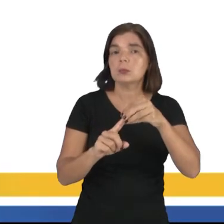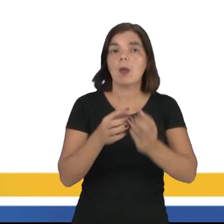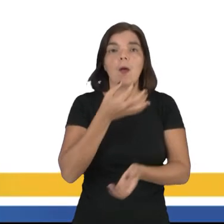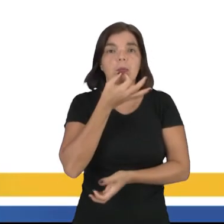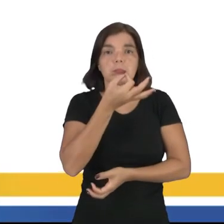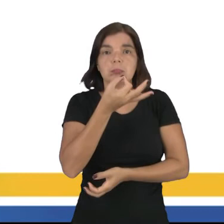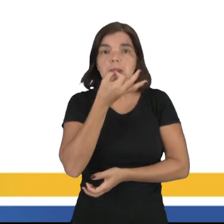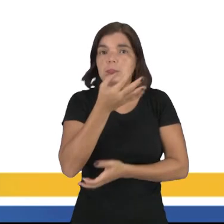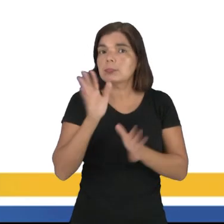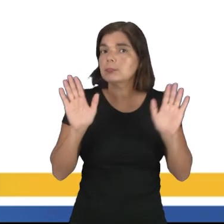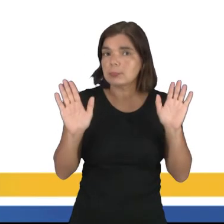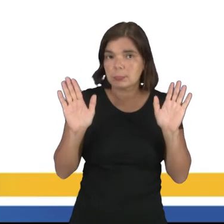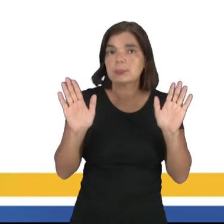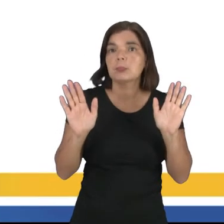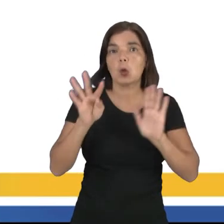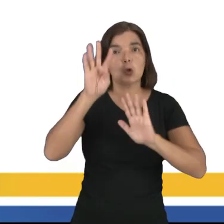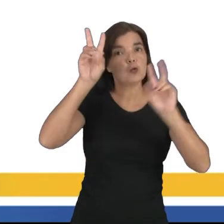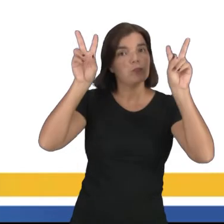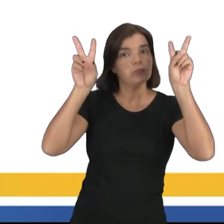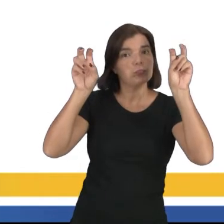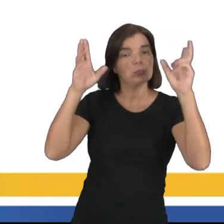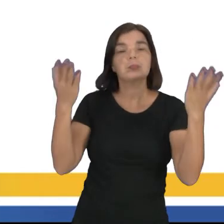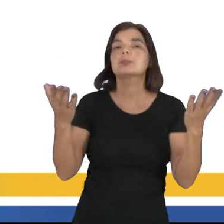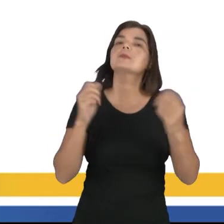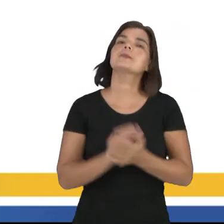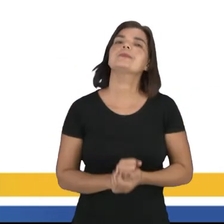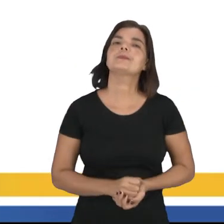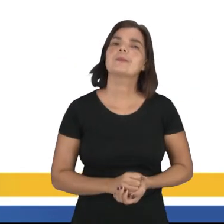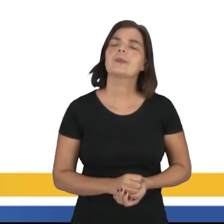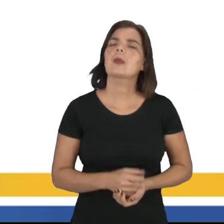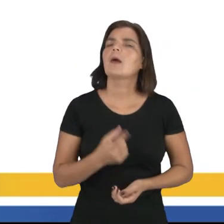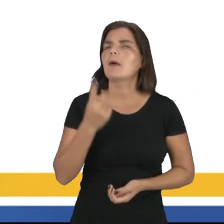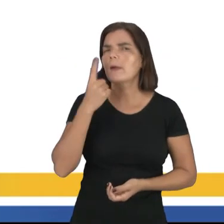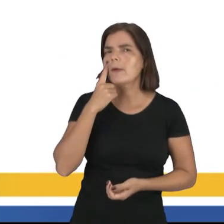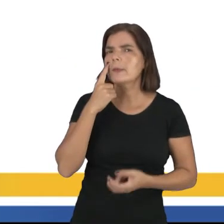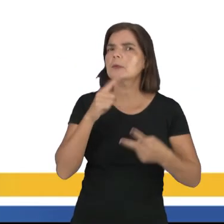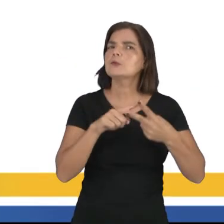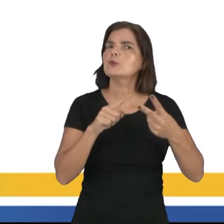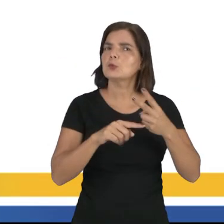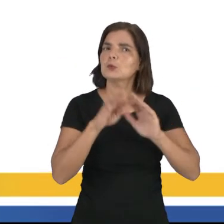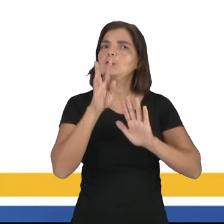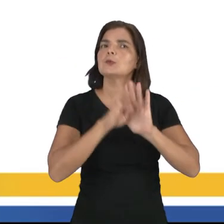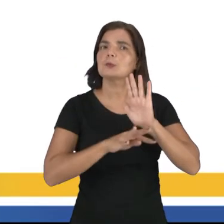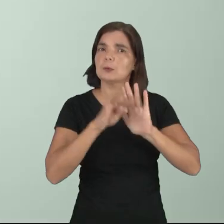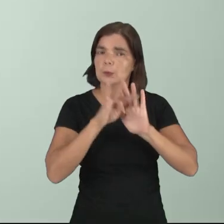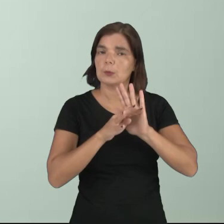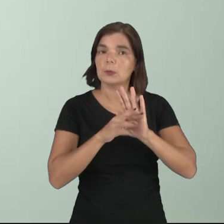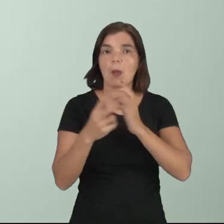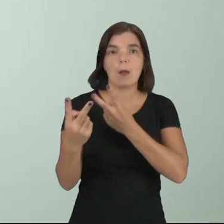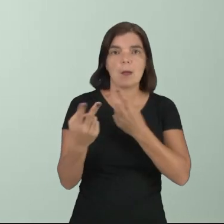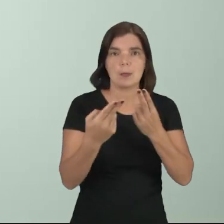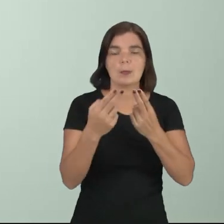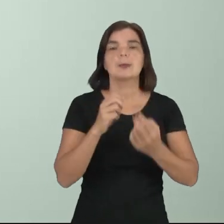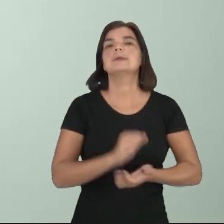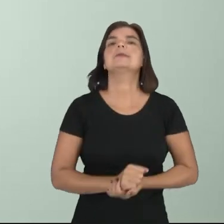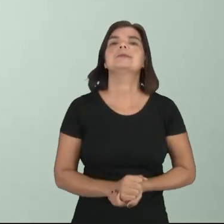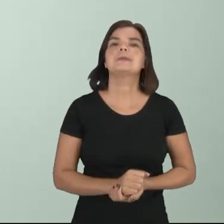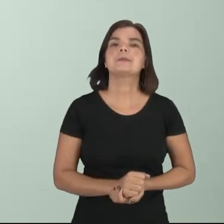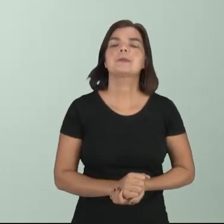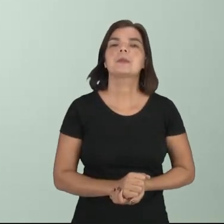é opinar sobre esse tema. Agora, nós vamos ver dois gêneros textuais